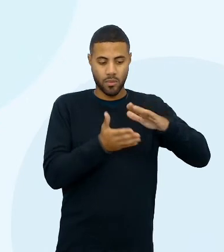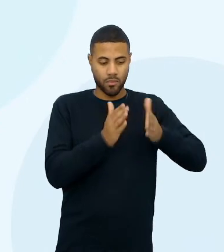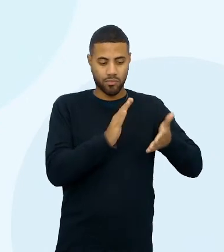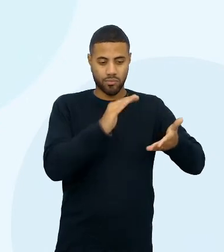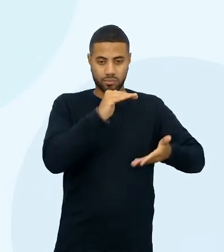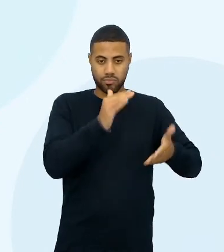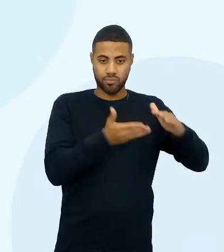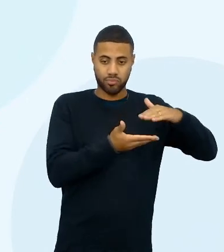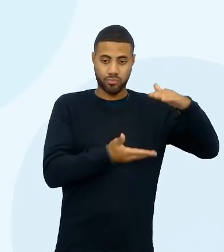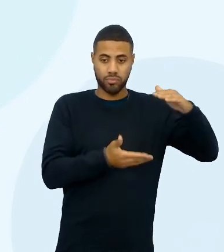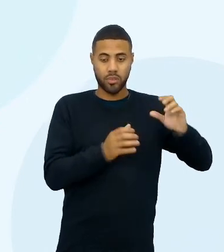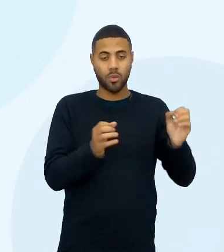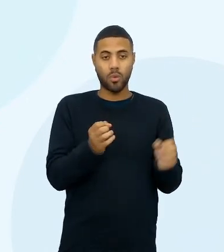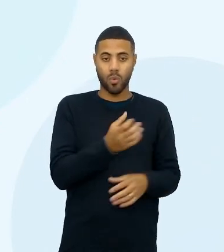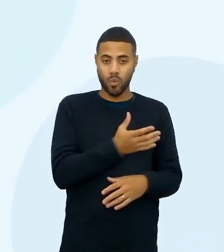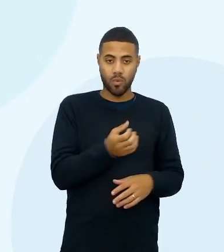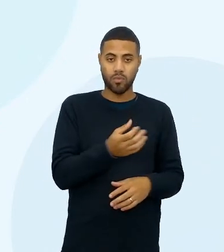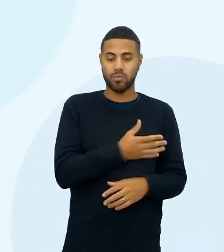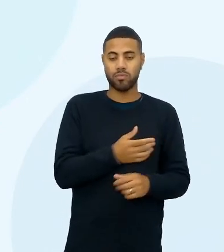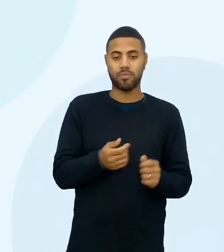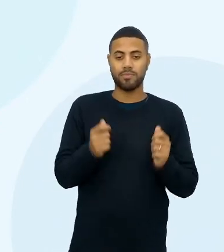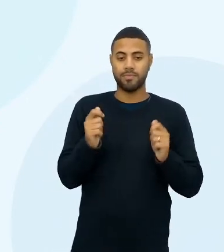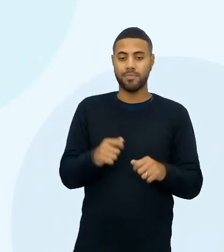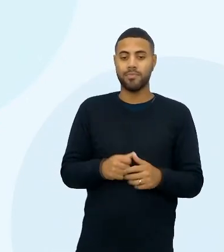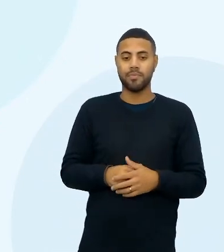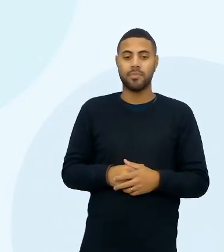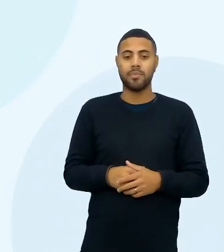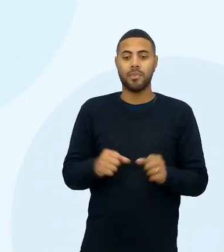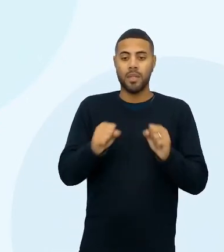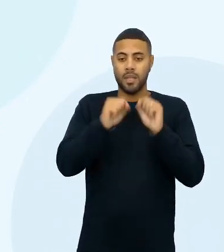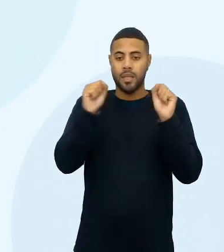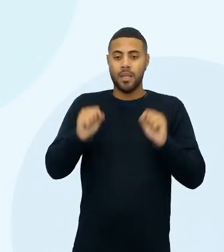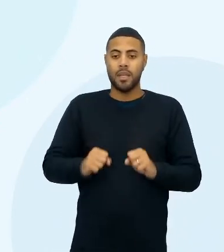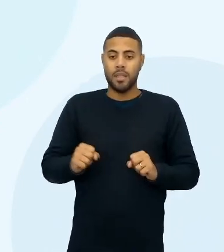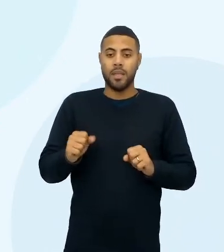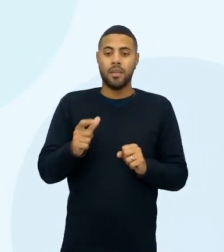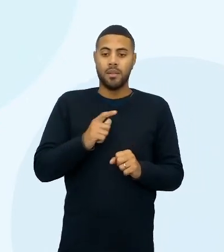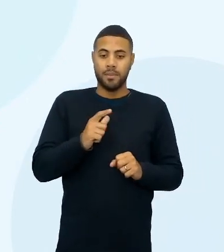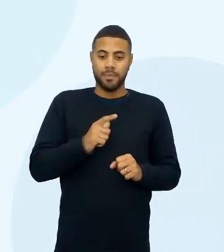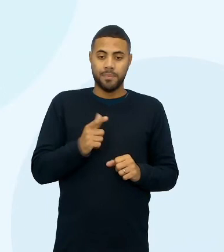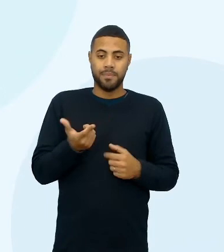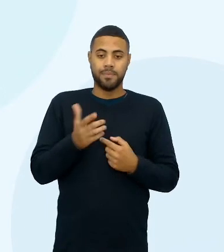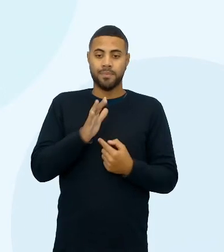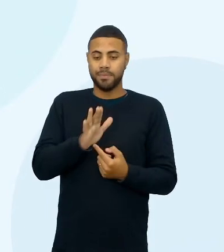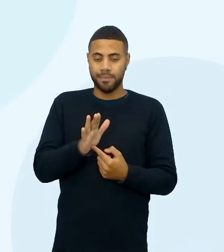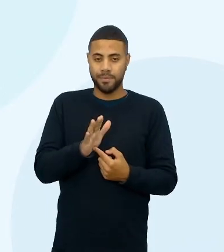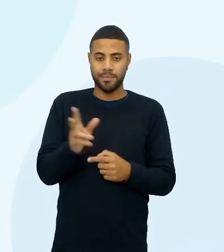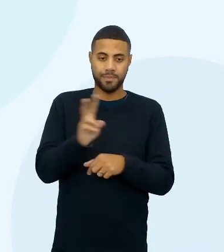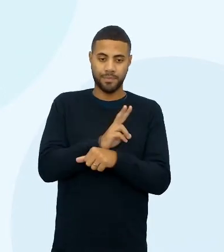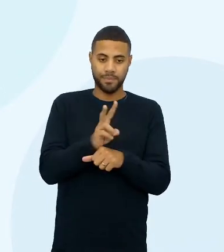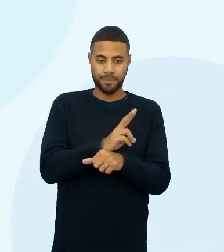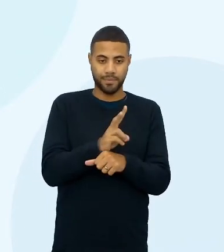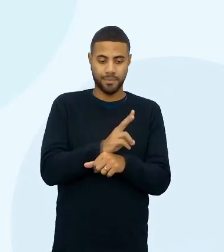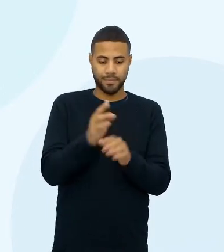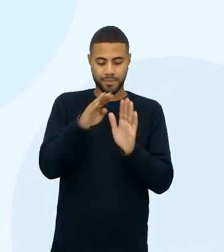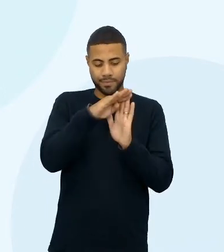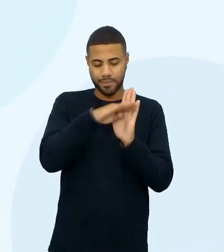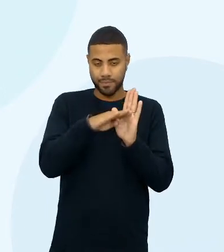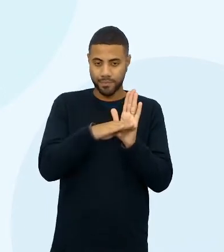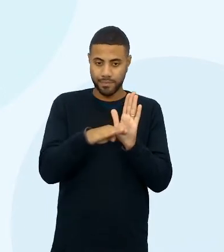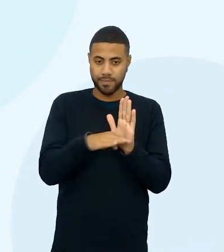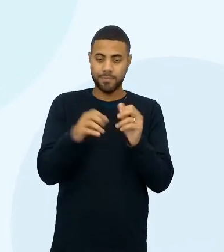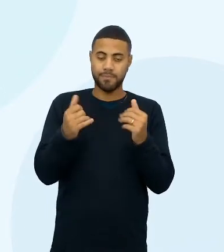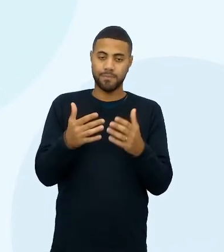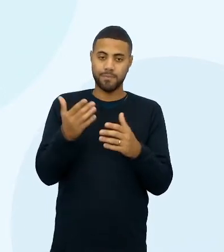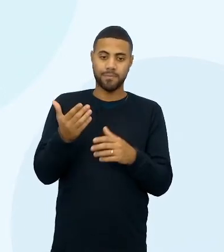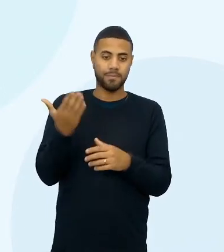competentes do CISNAMA e se couber do Sistema Nacional de Vigilância Sanitária e do SUASA. Eu já comentei um pouquinho